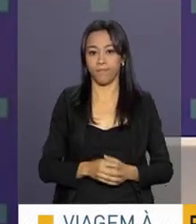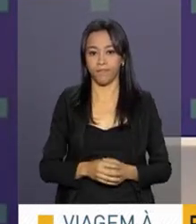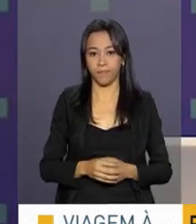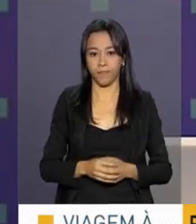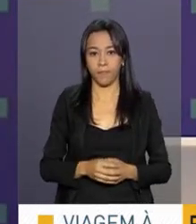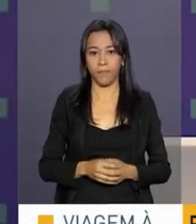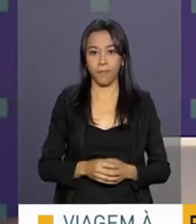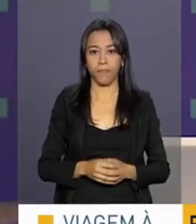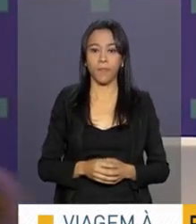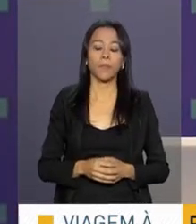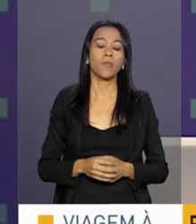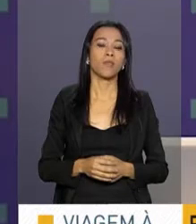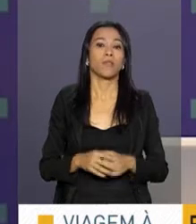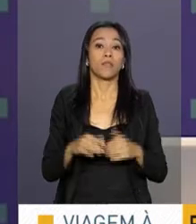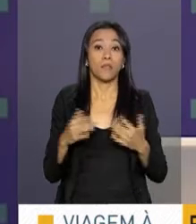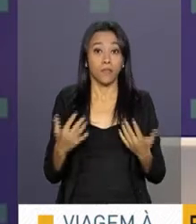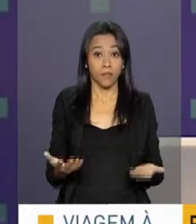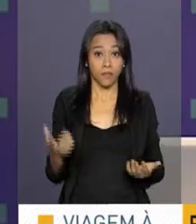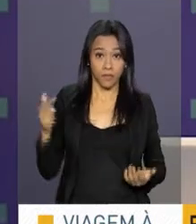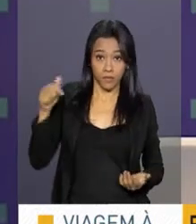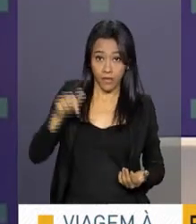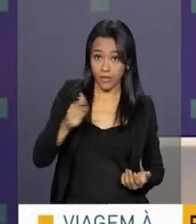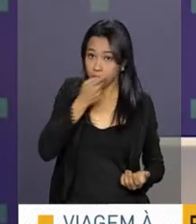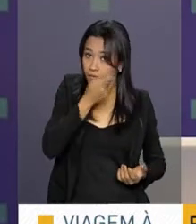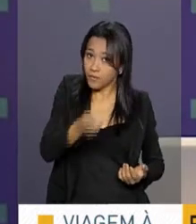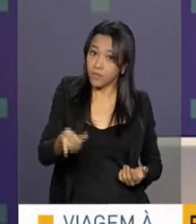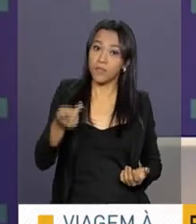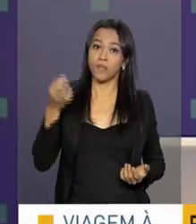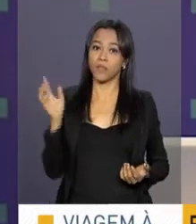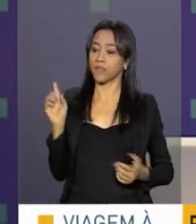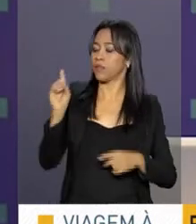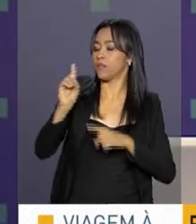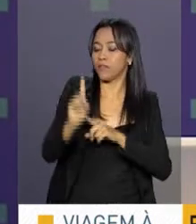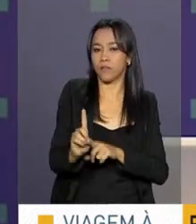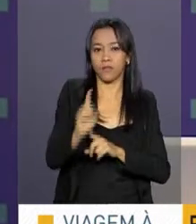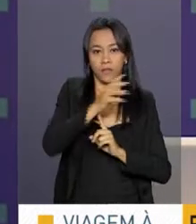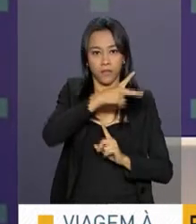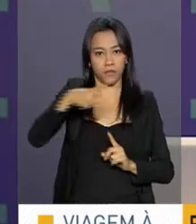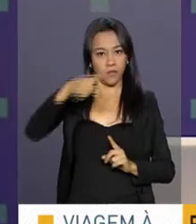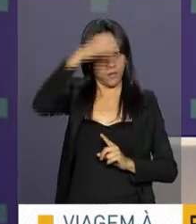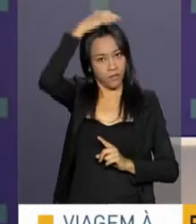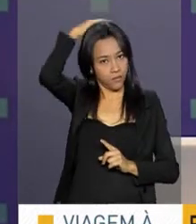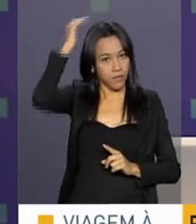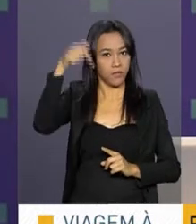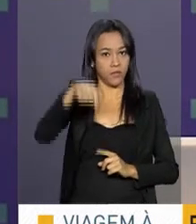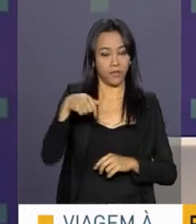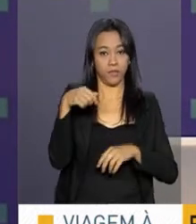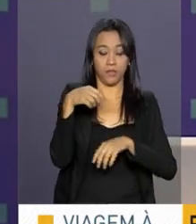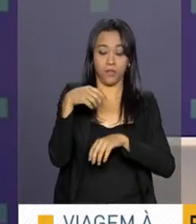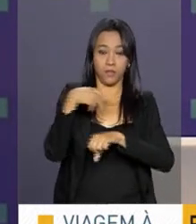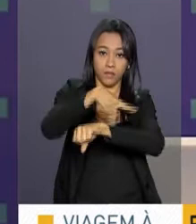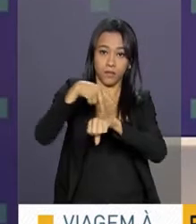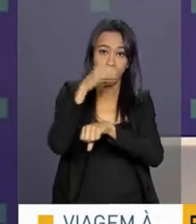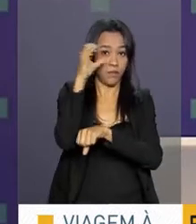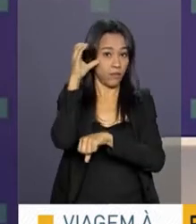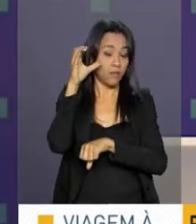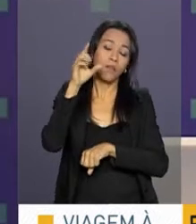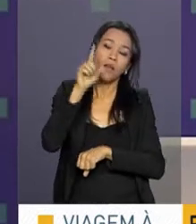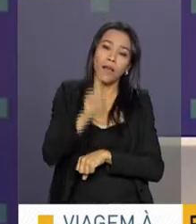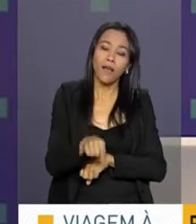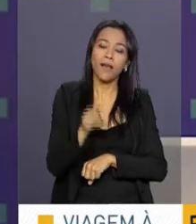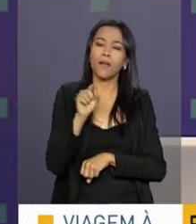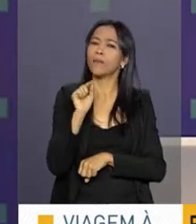Então, esta visita que o presidente Michel Temer faz à China é mais um elemento